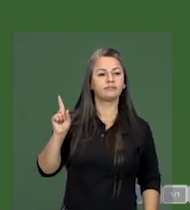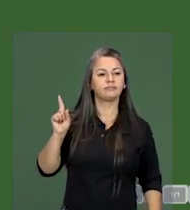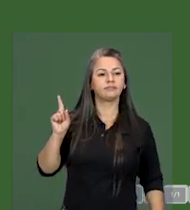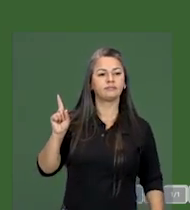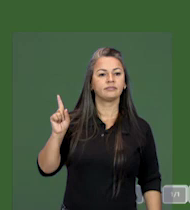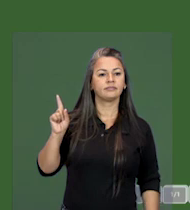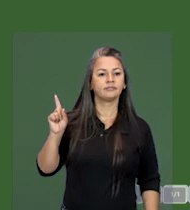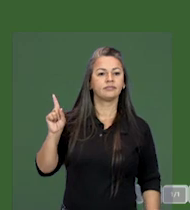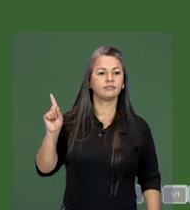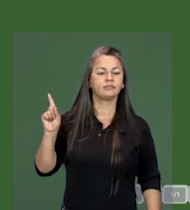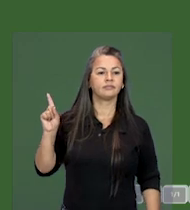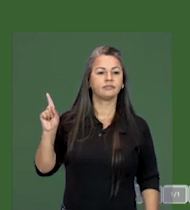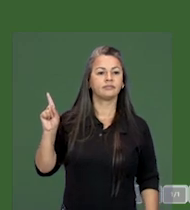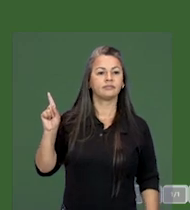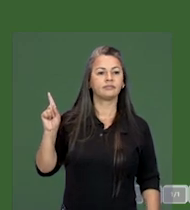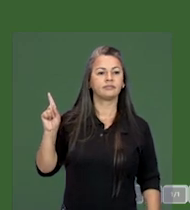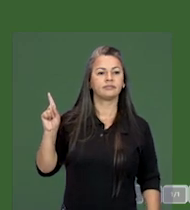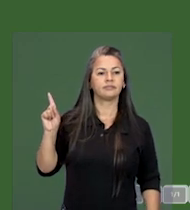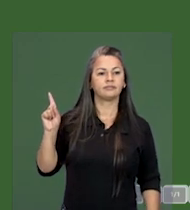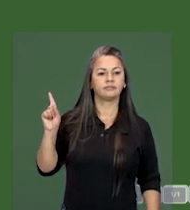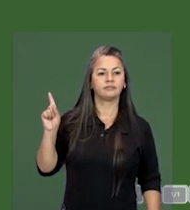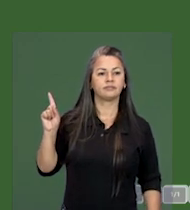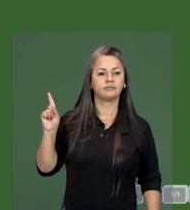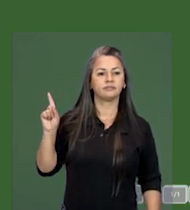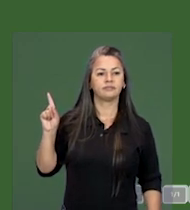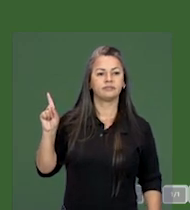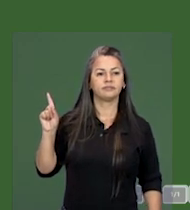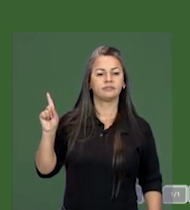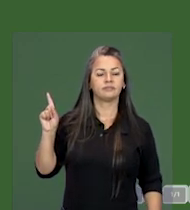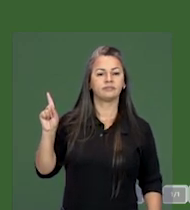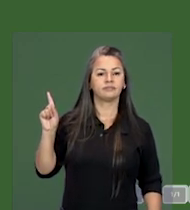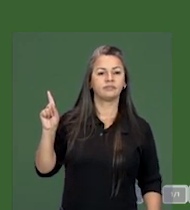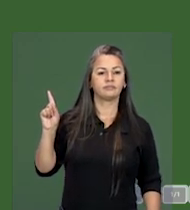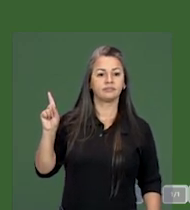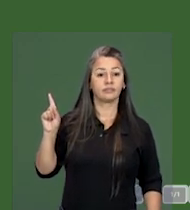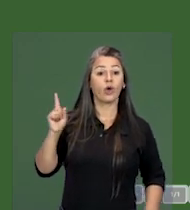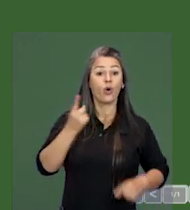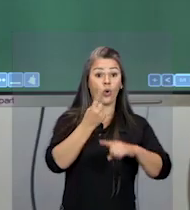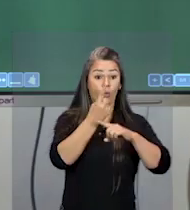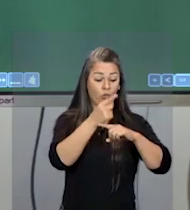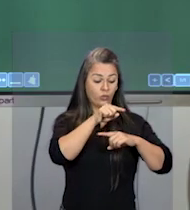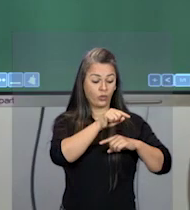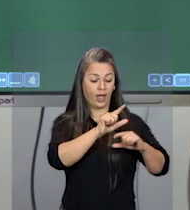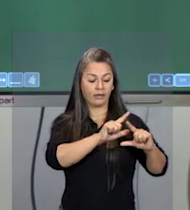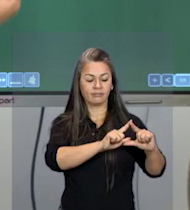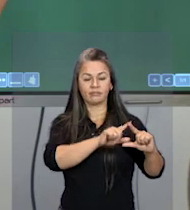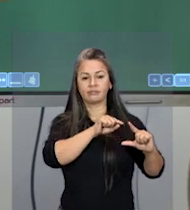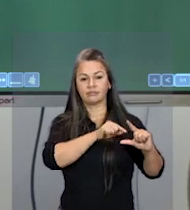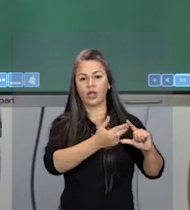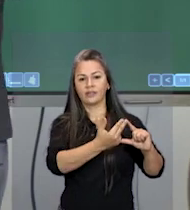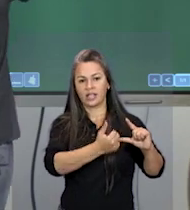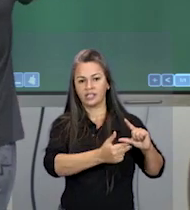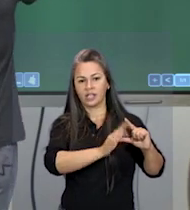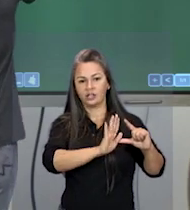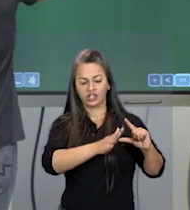1 para 25 tem que ser igual. Lembrando que 1 seria o triângulo pequeno, que é o meu desenho, que é